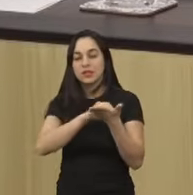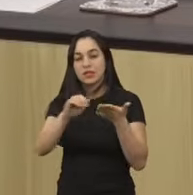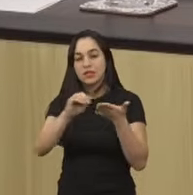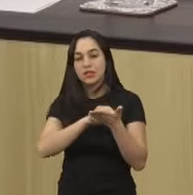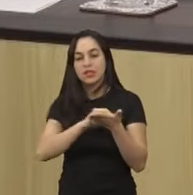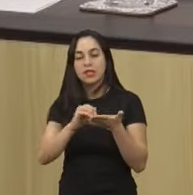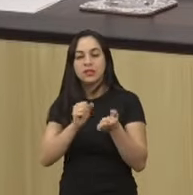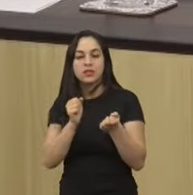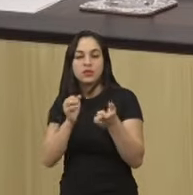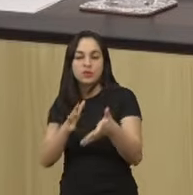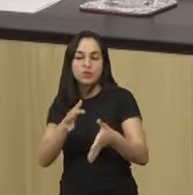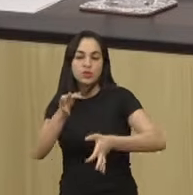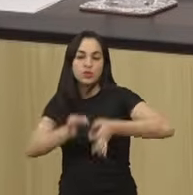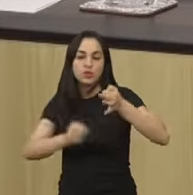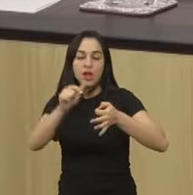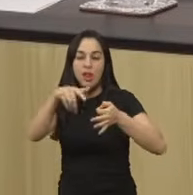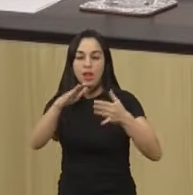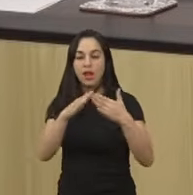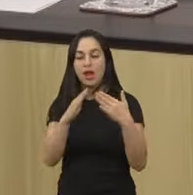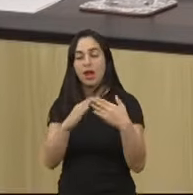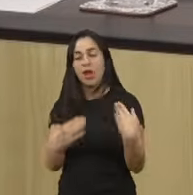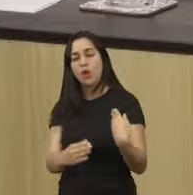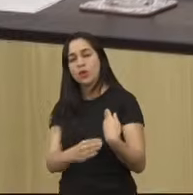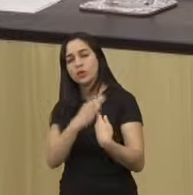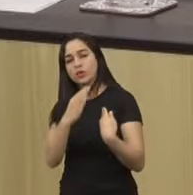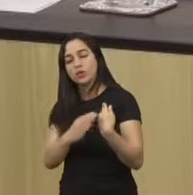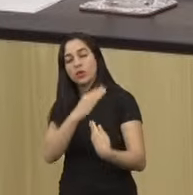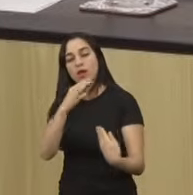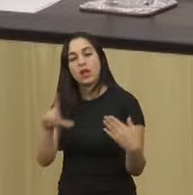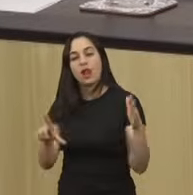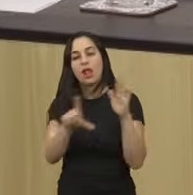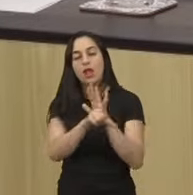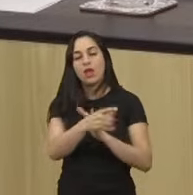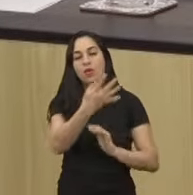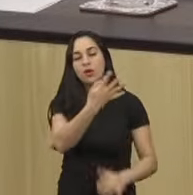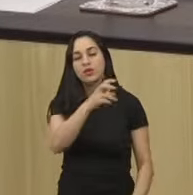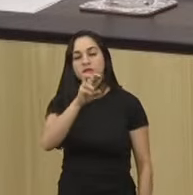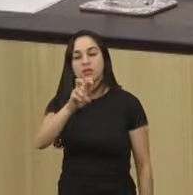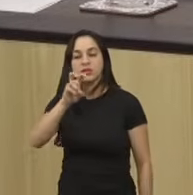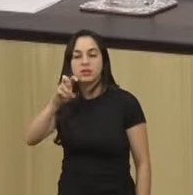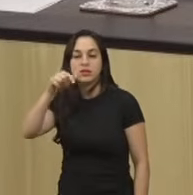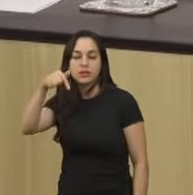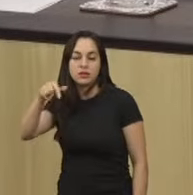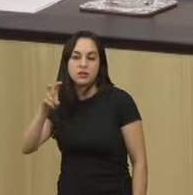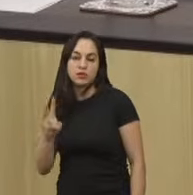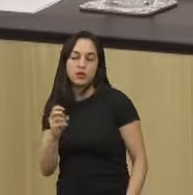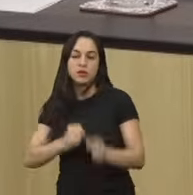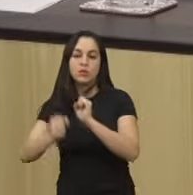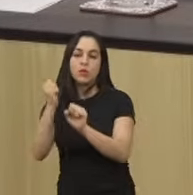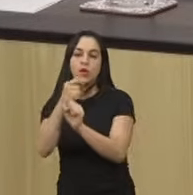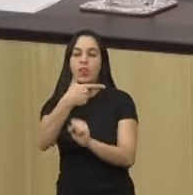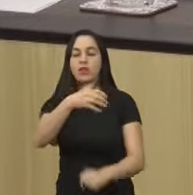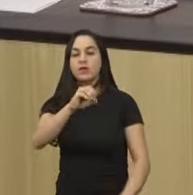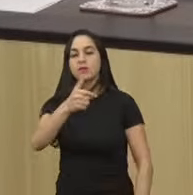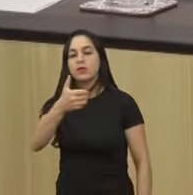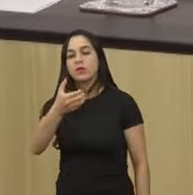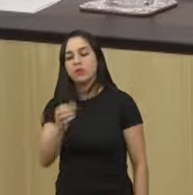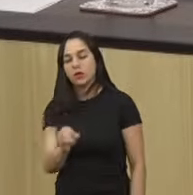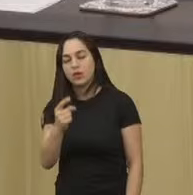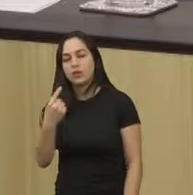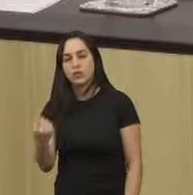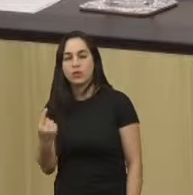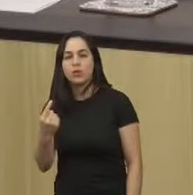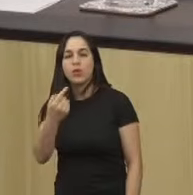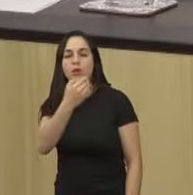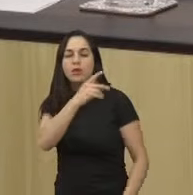Jurídicos dessa Casa, que nos orientou a respeito da Lei 4557 de 2001, que dispõe sobre a política pública